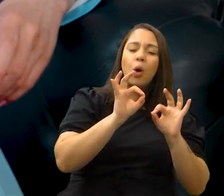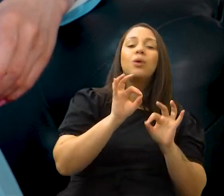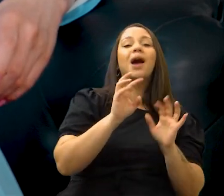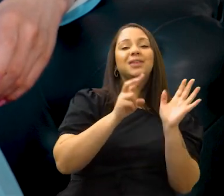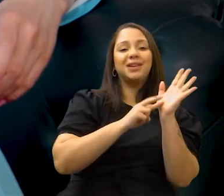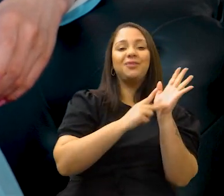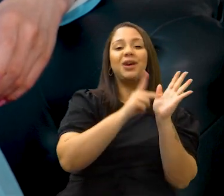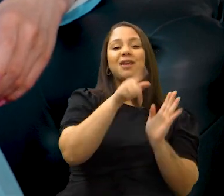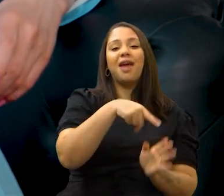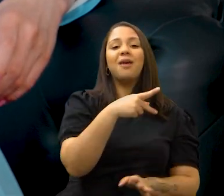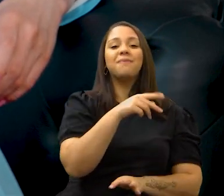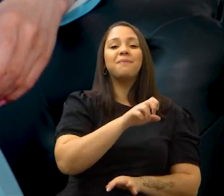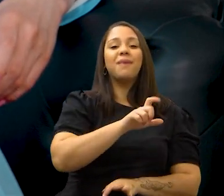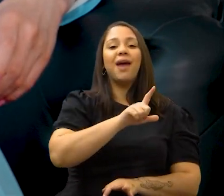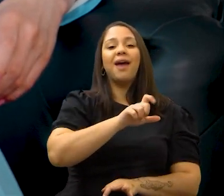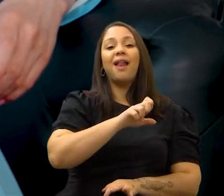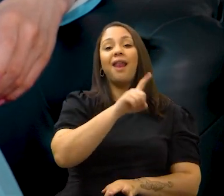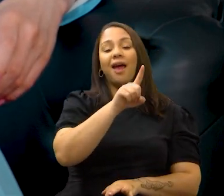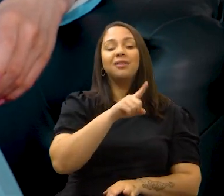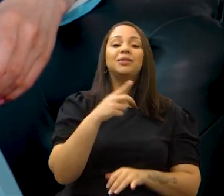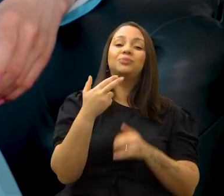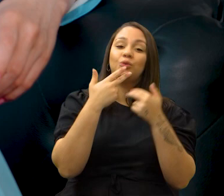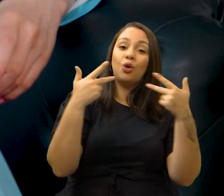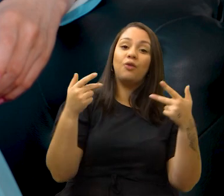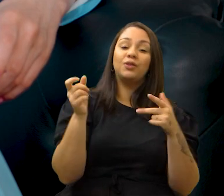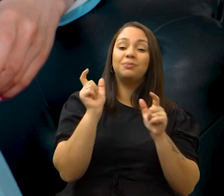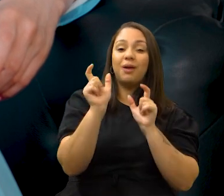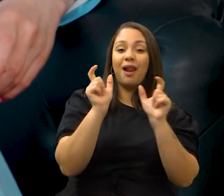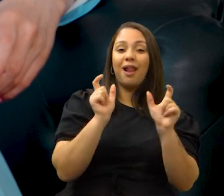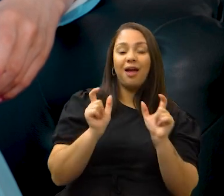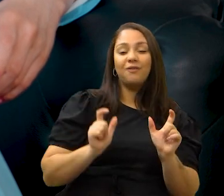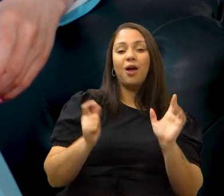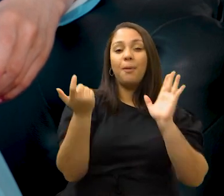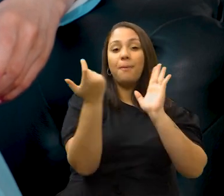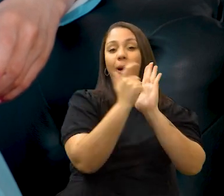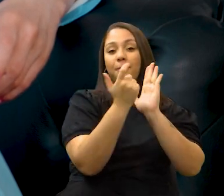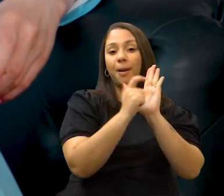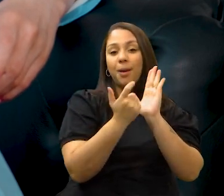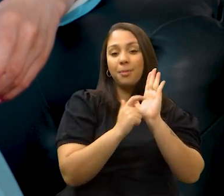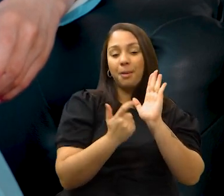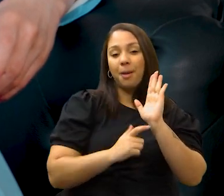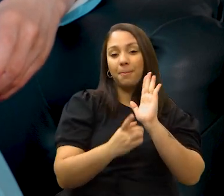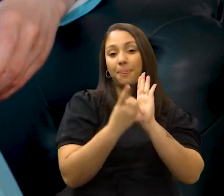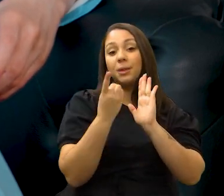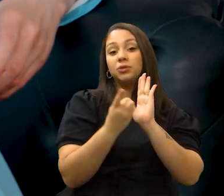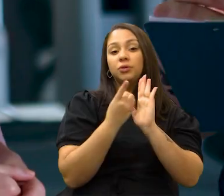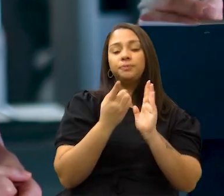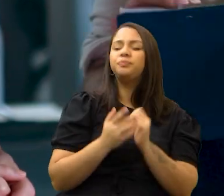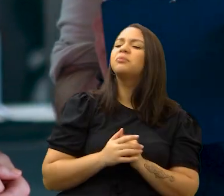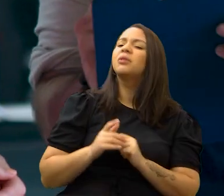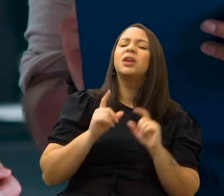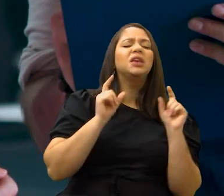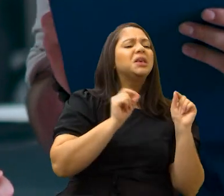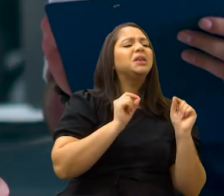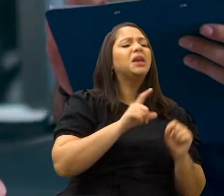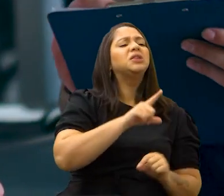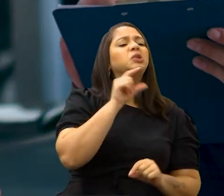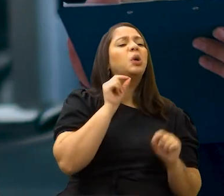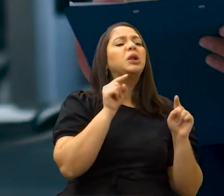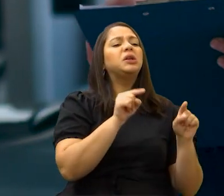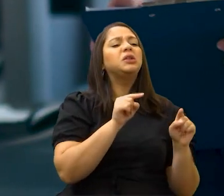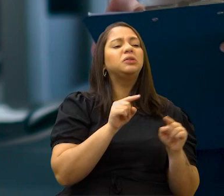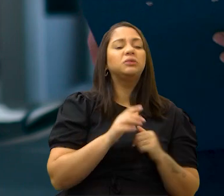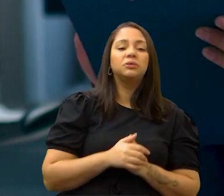assim que vão entrando palavras novas nos dicionários, né? E quem decide isso,